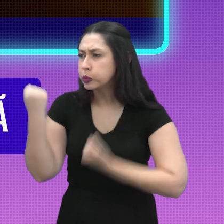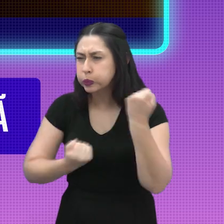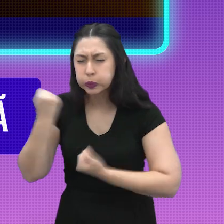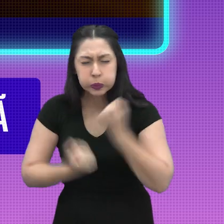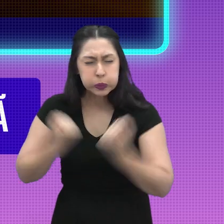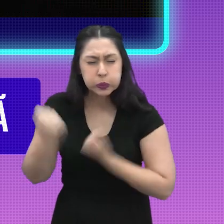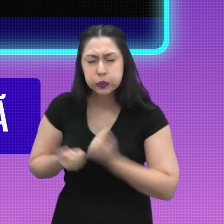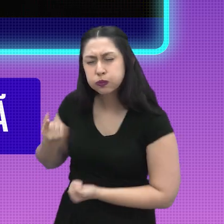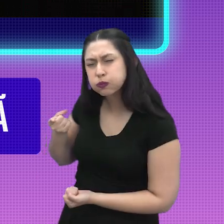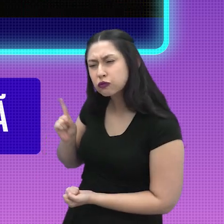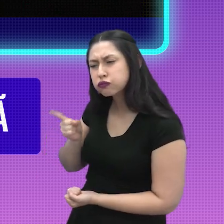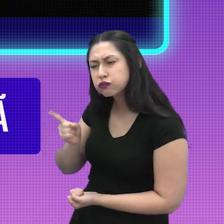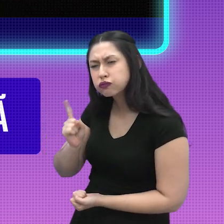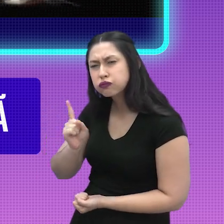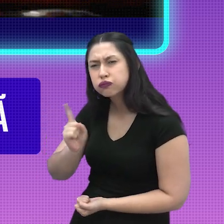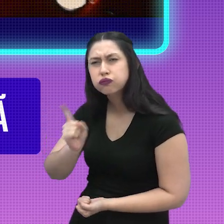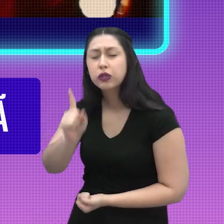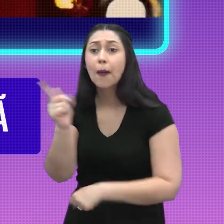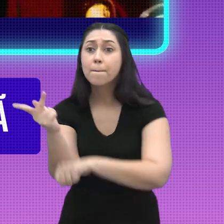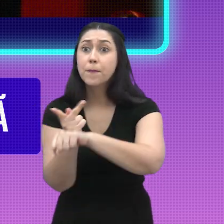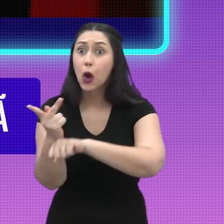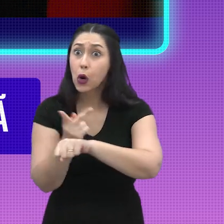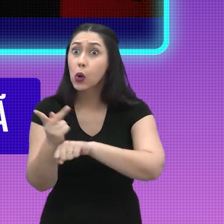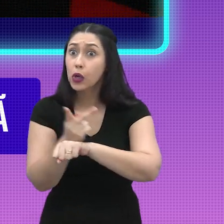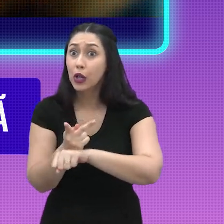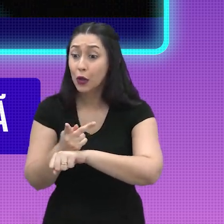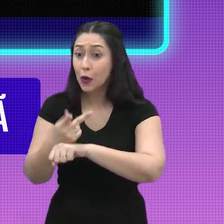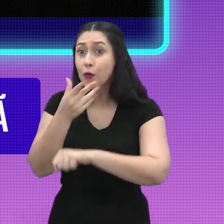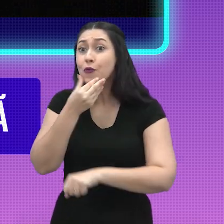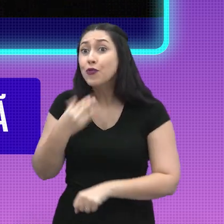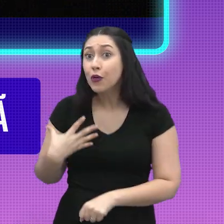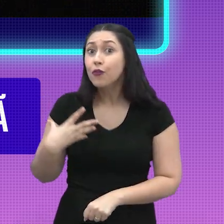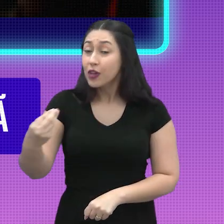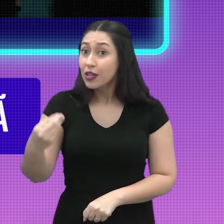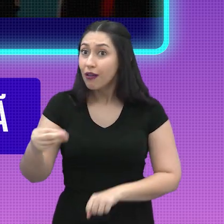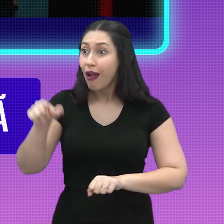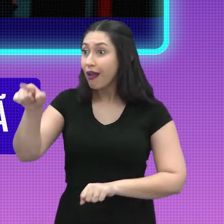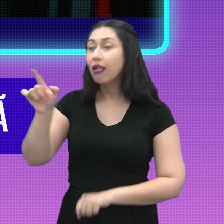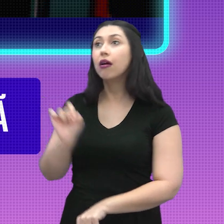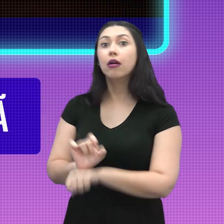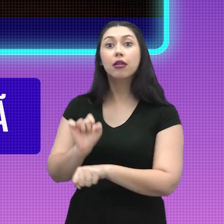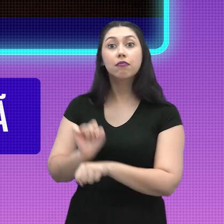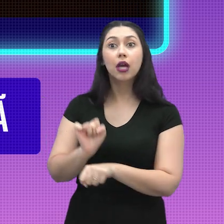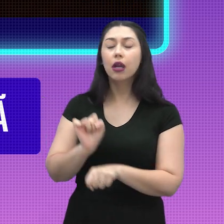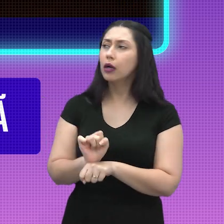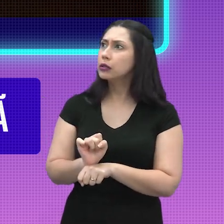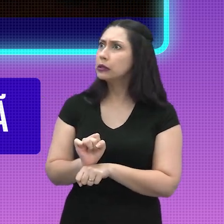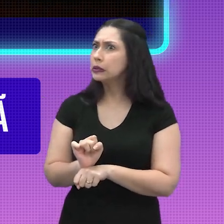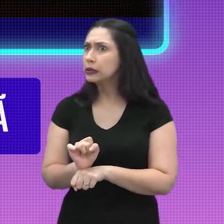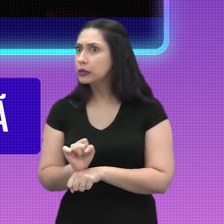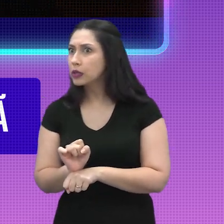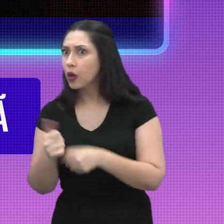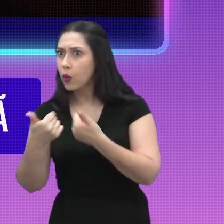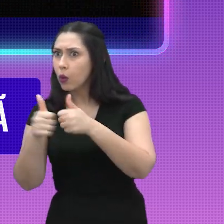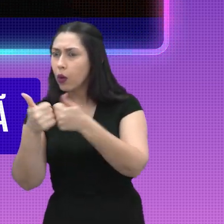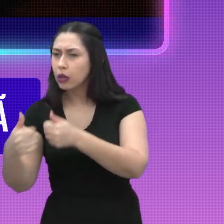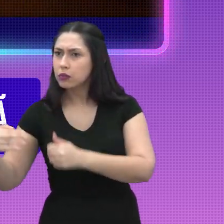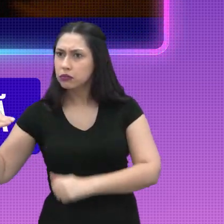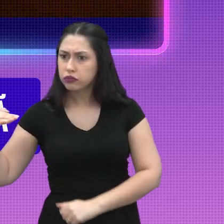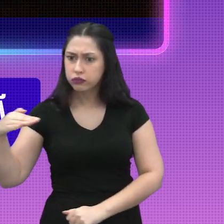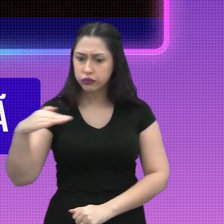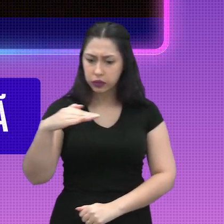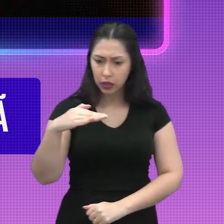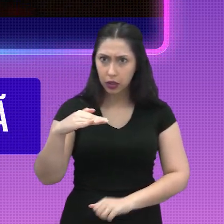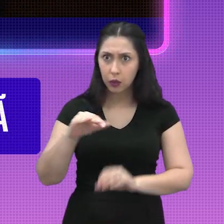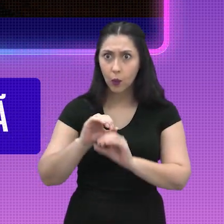sair correndo em busca. O personagem de Justin Timberlake está lá no ponto de ônibus à espera dela, percebe que tem alguma coisa errada quando